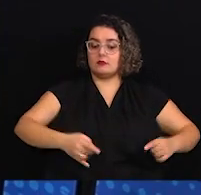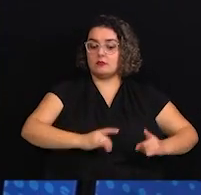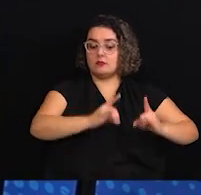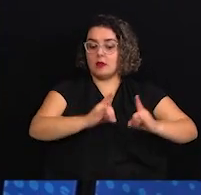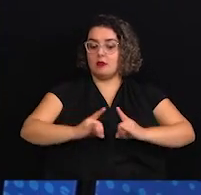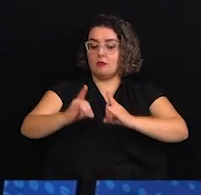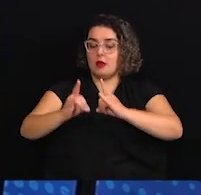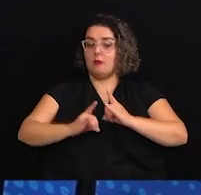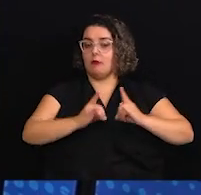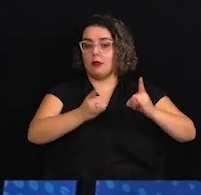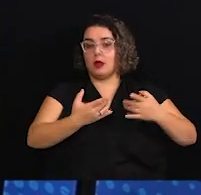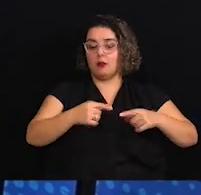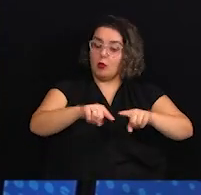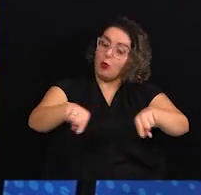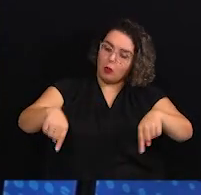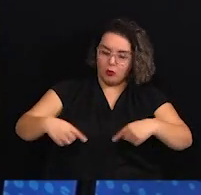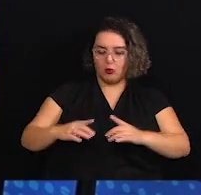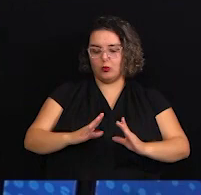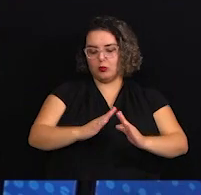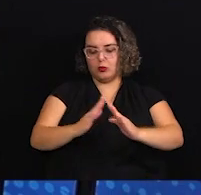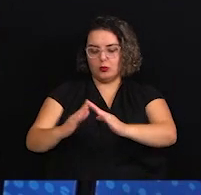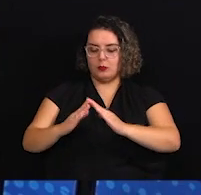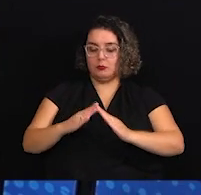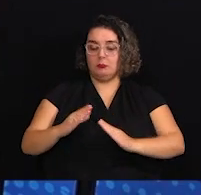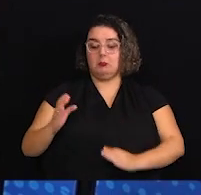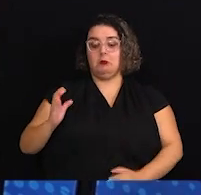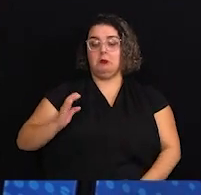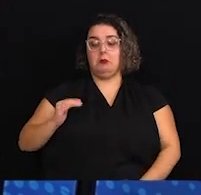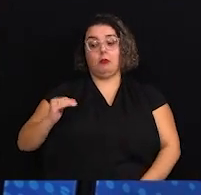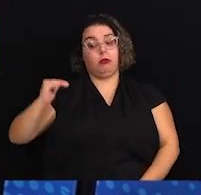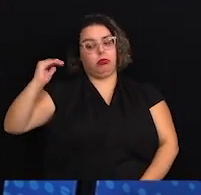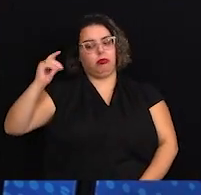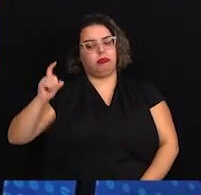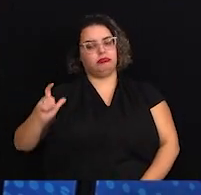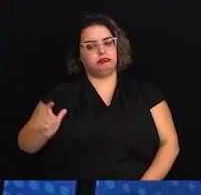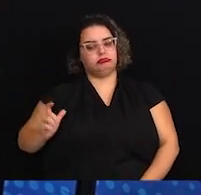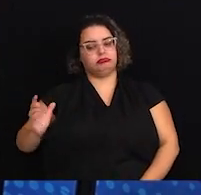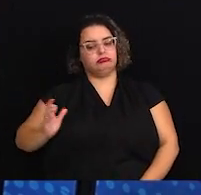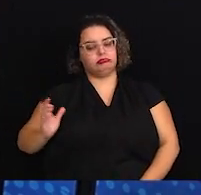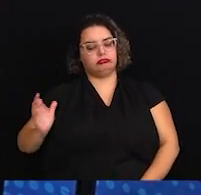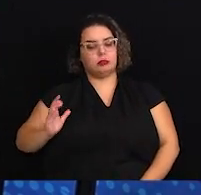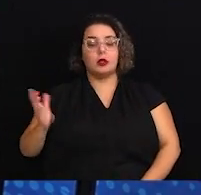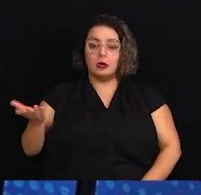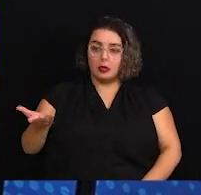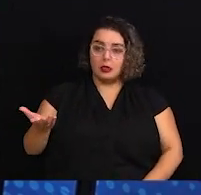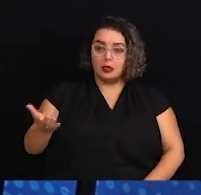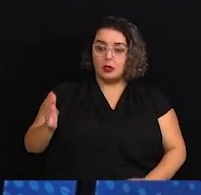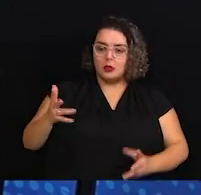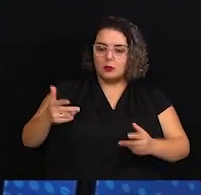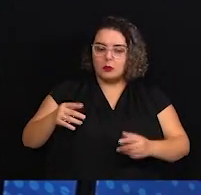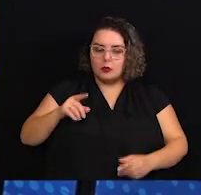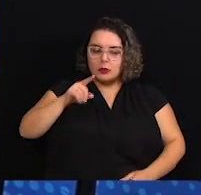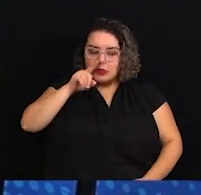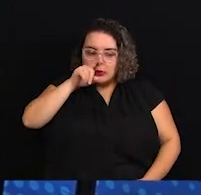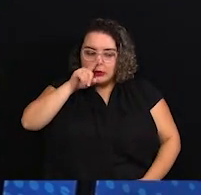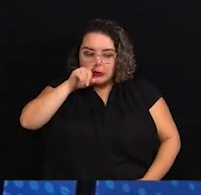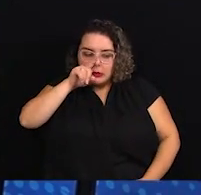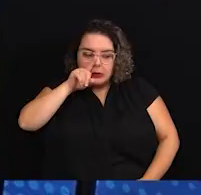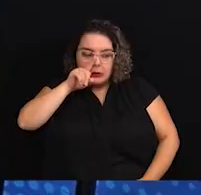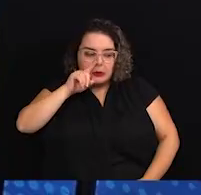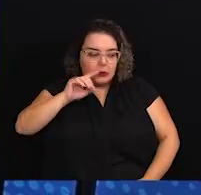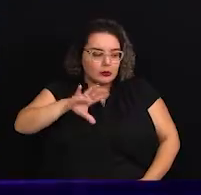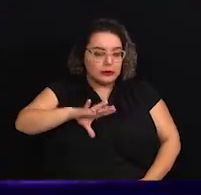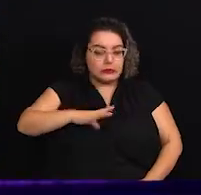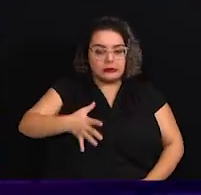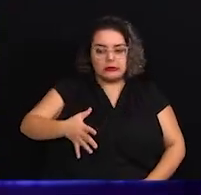alta. Então, toda a história é contada em cima disso, o suspense, por assim dizer, é dado em cima disso.